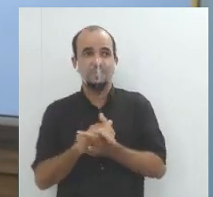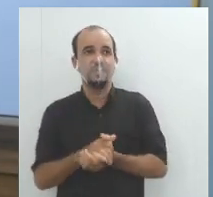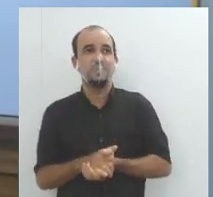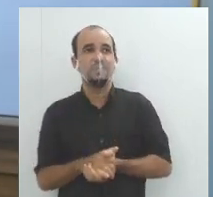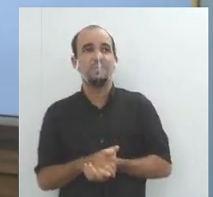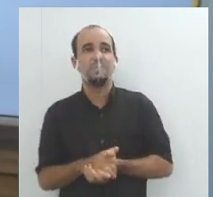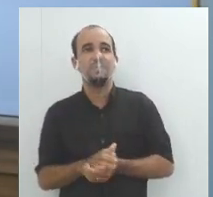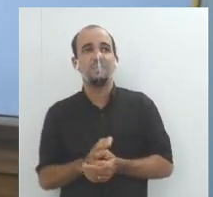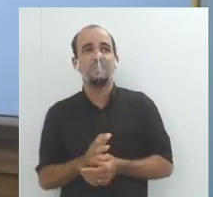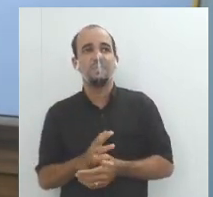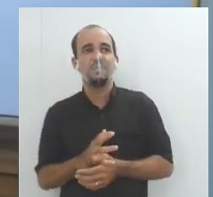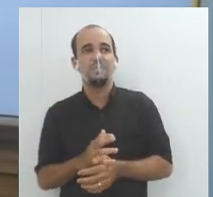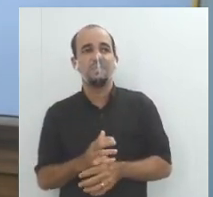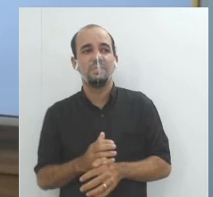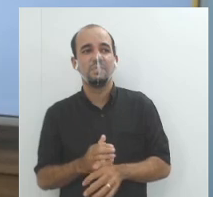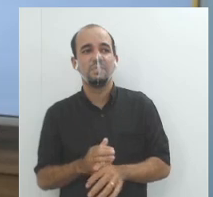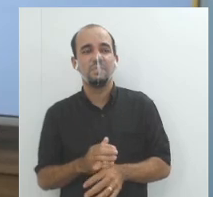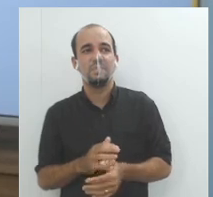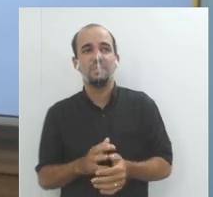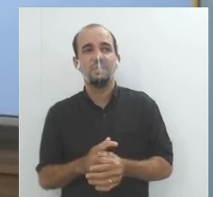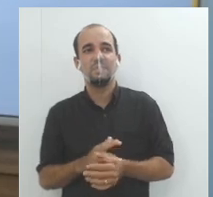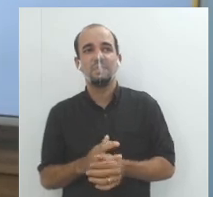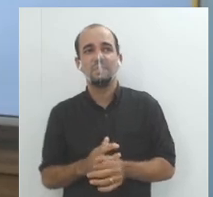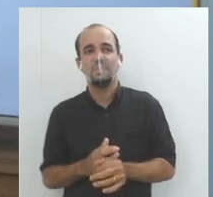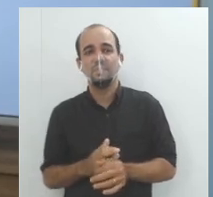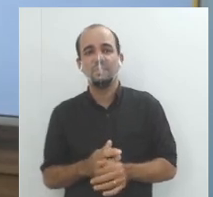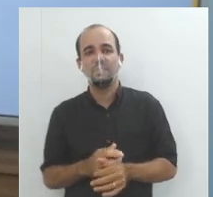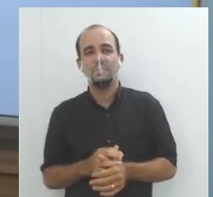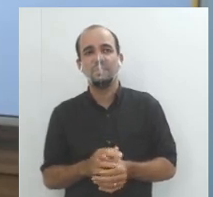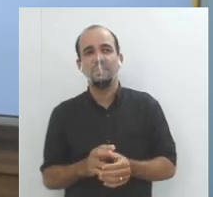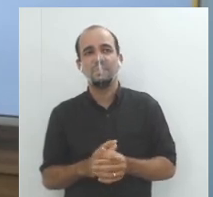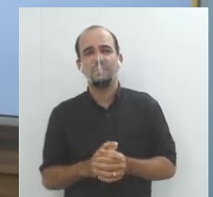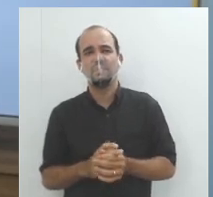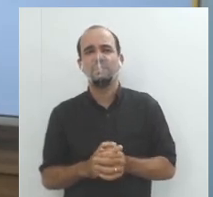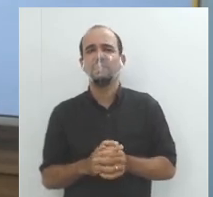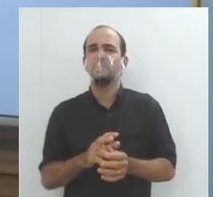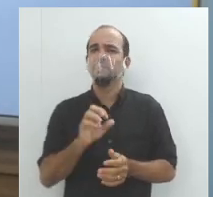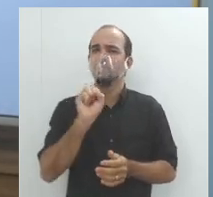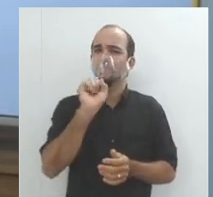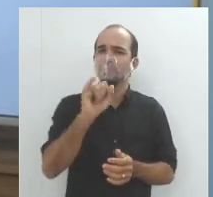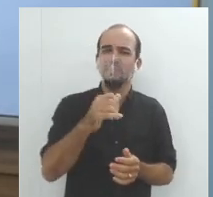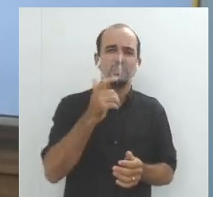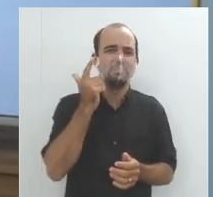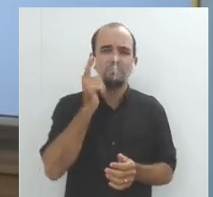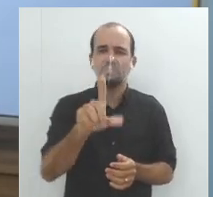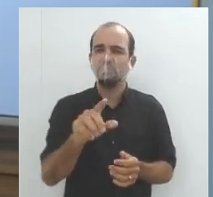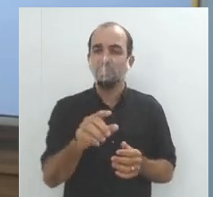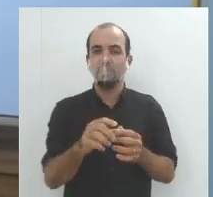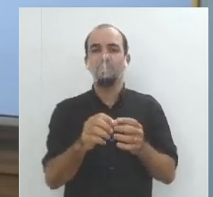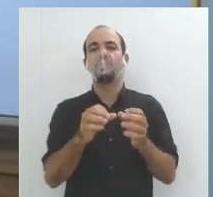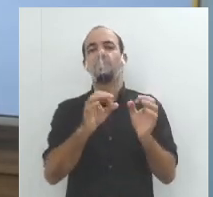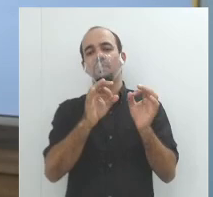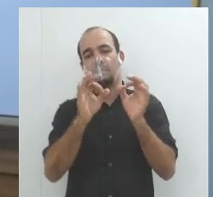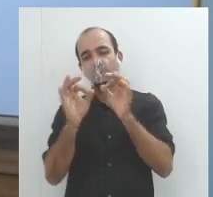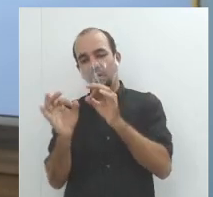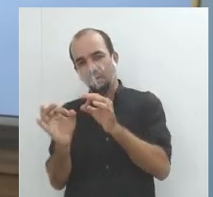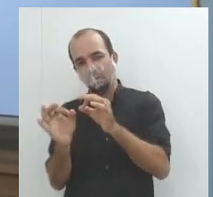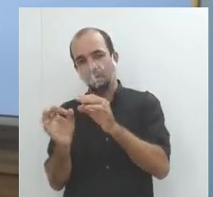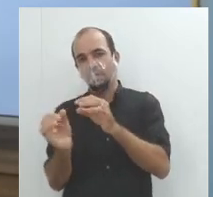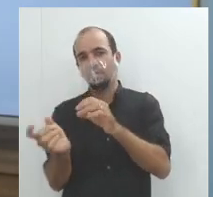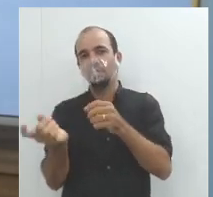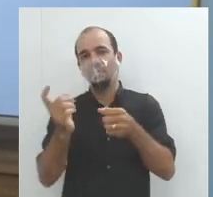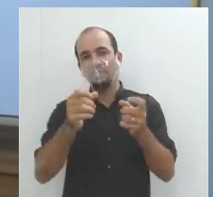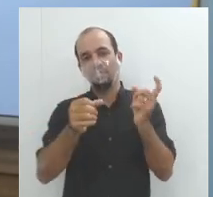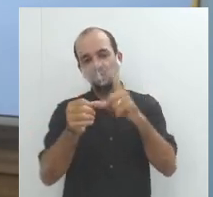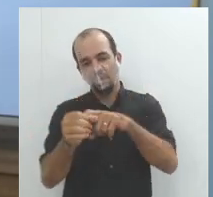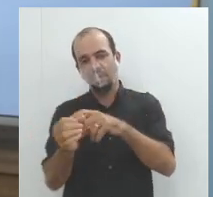Se não copiou, volta o vídeo e copia. Copia, tá? Não perde isso aqui, não. Ó, deixa